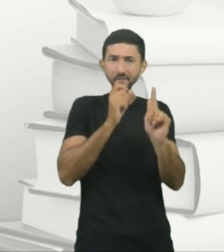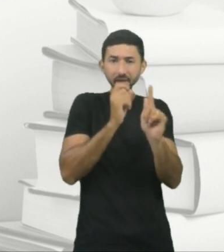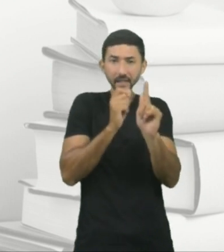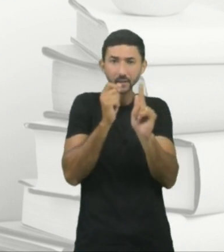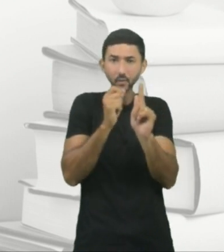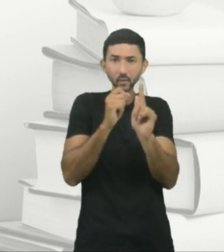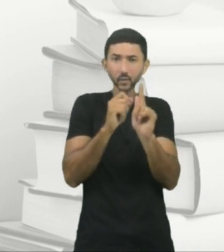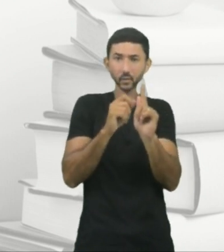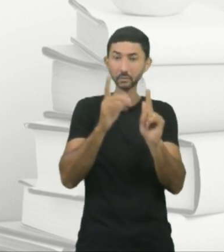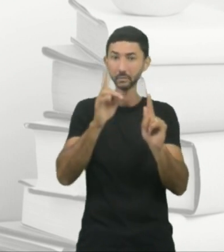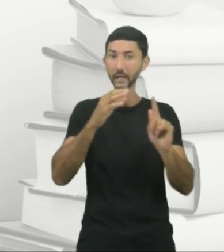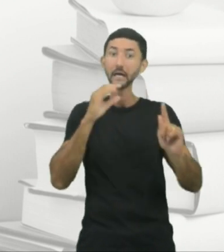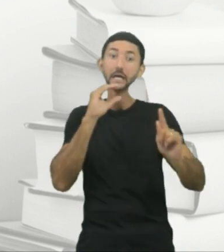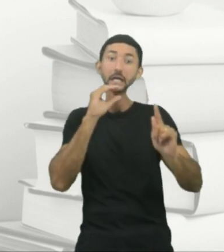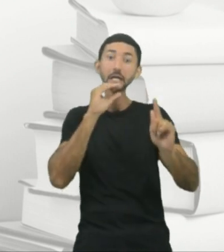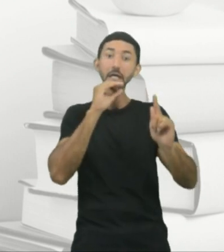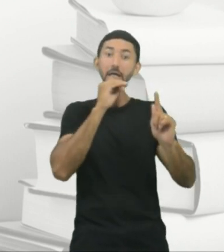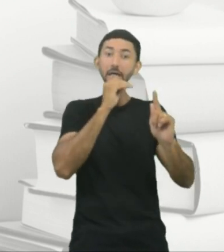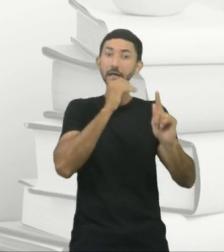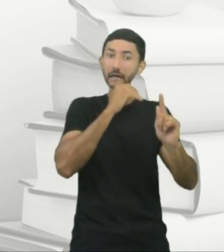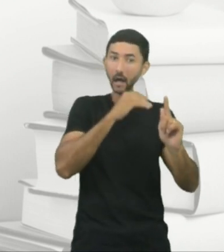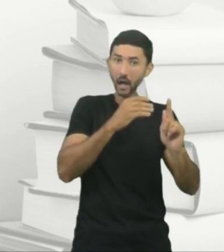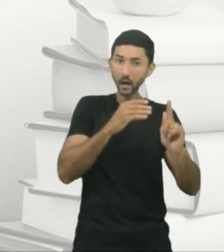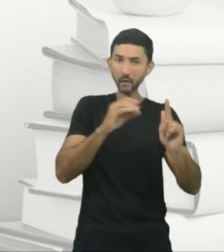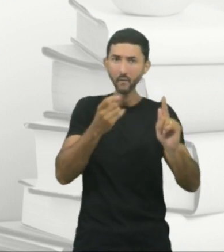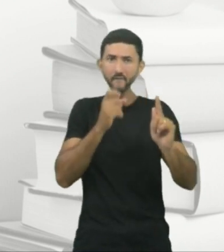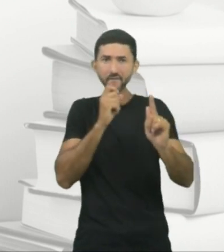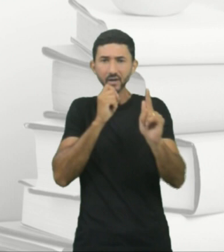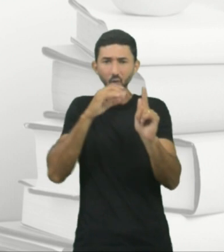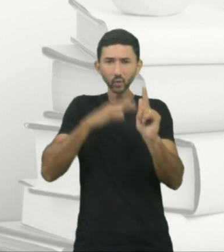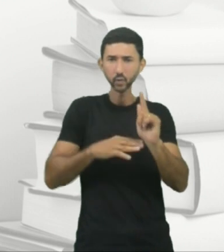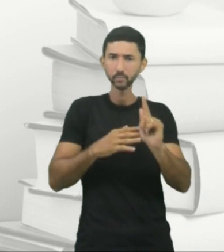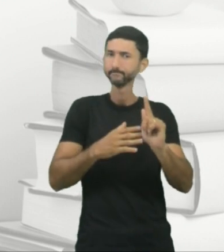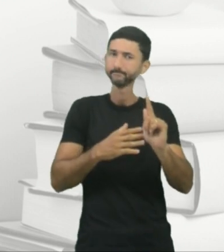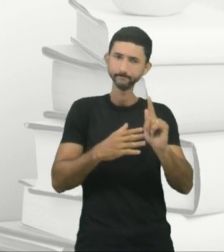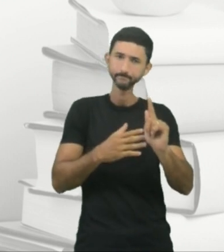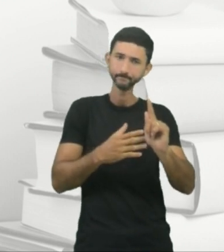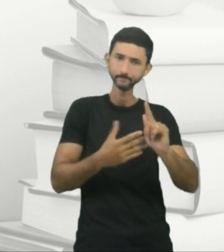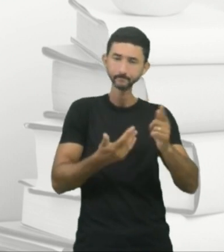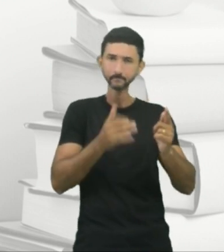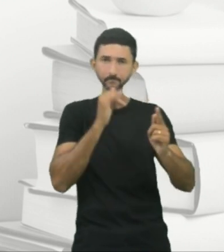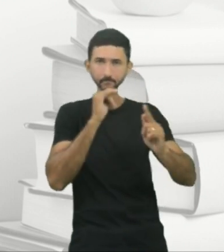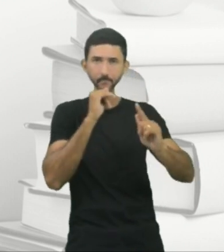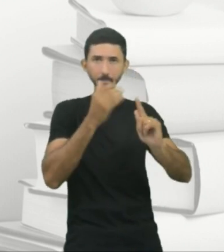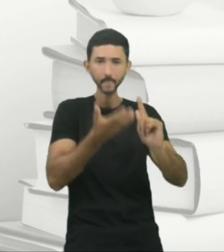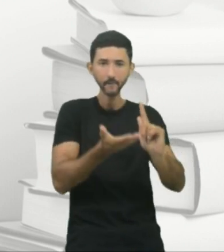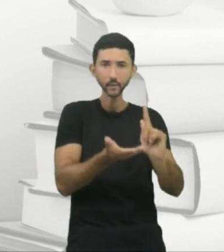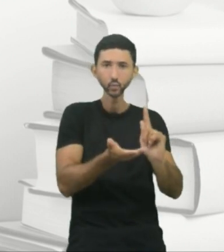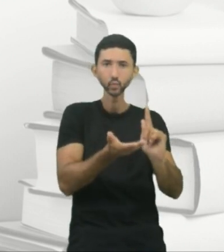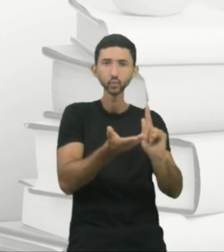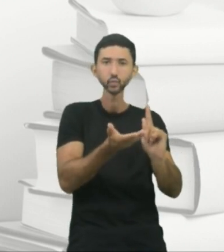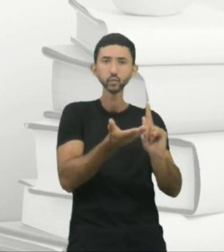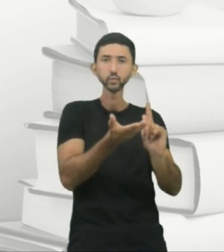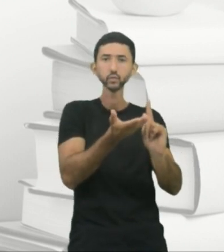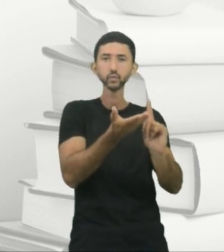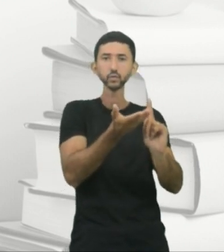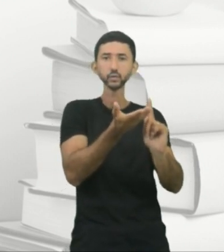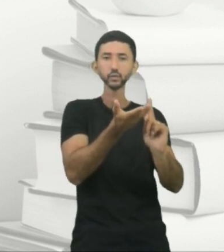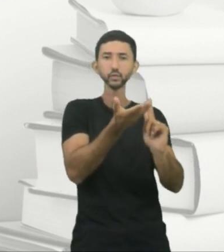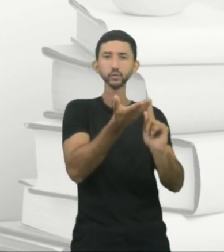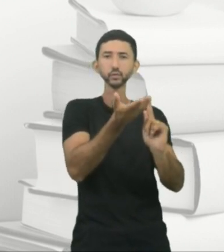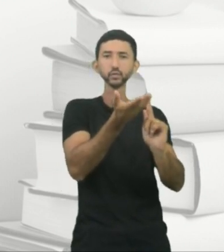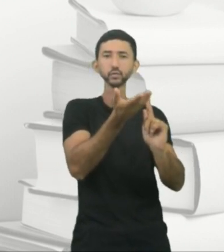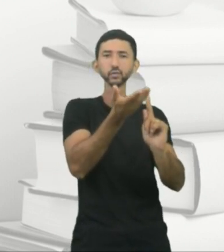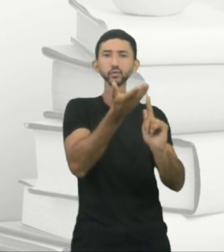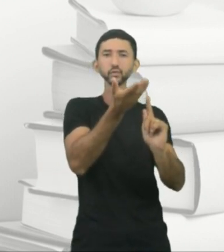Pode não estar uma temperatura de congelar, mas está frio. Quando a gente vai subindo aqui a